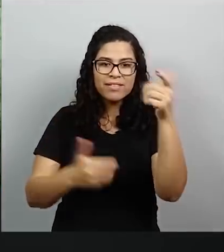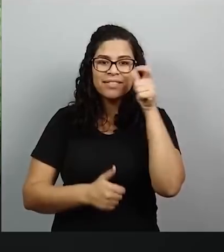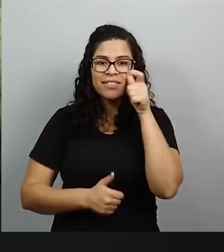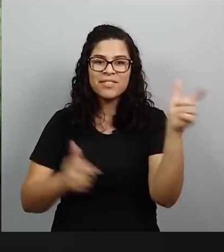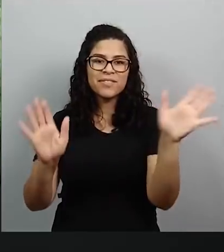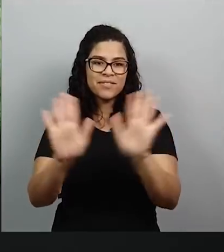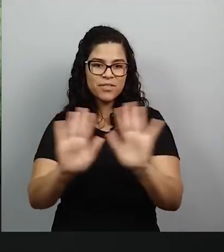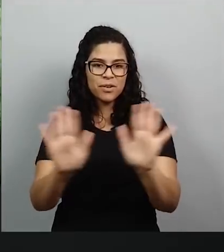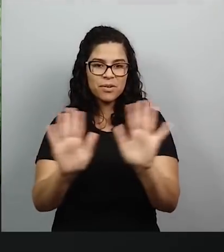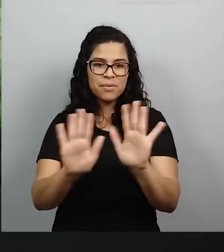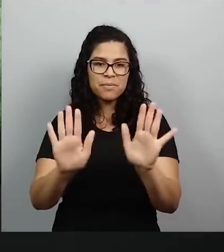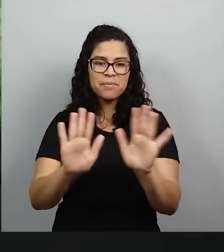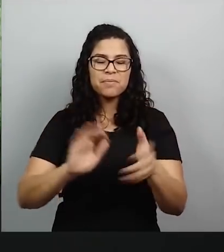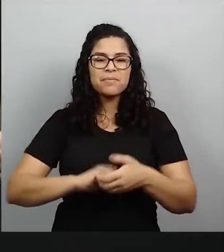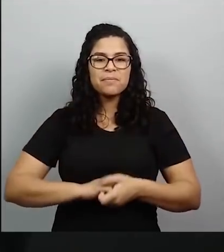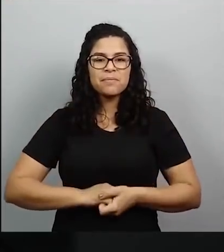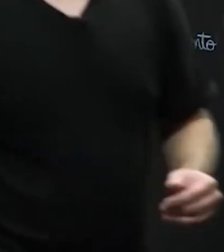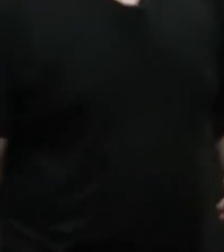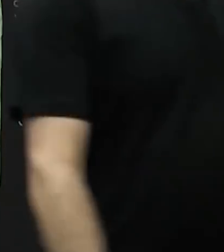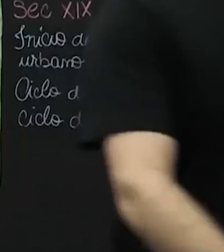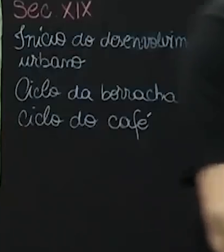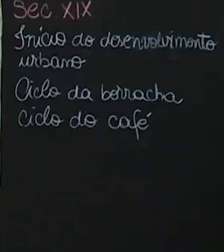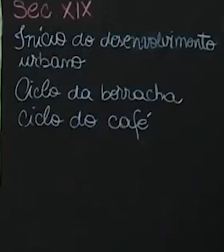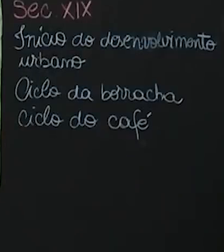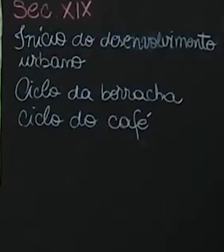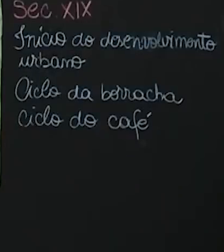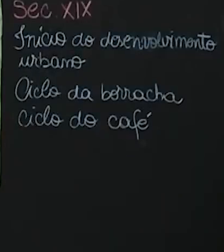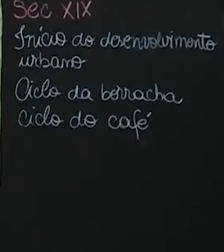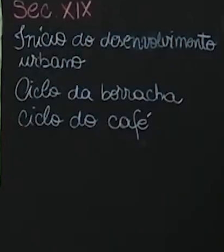obrigado por ter assistido e tchau, tchau!